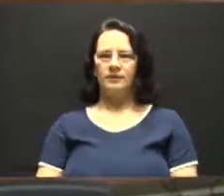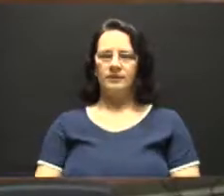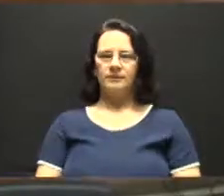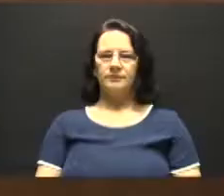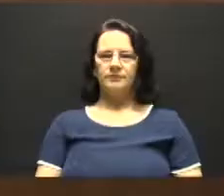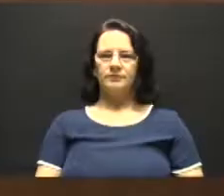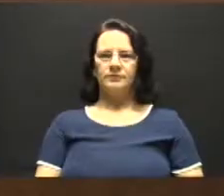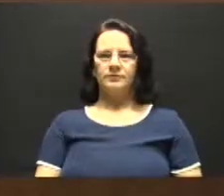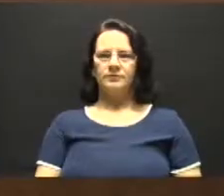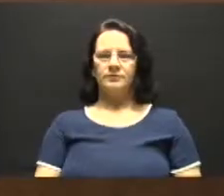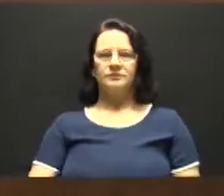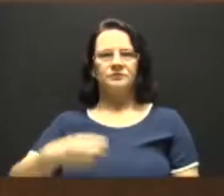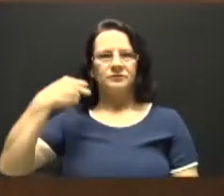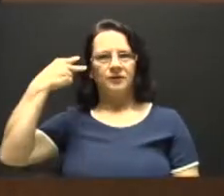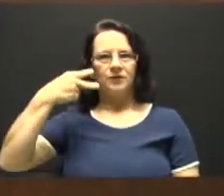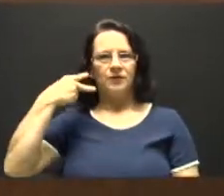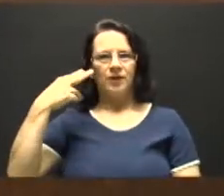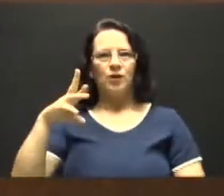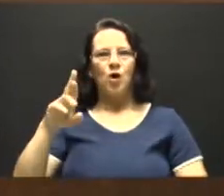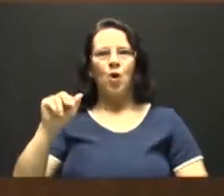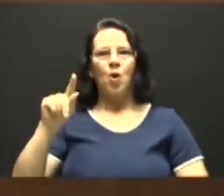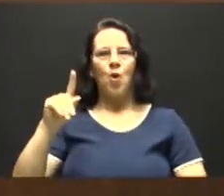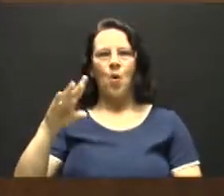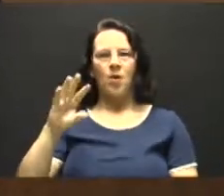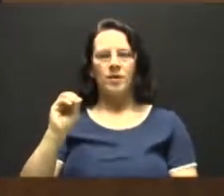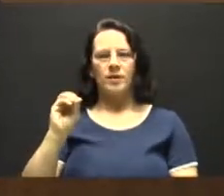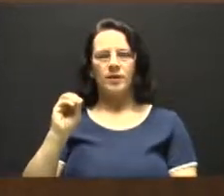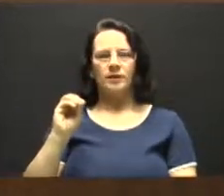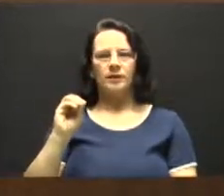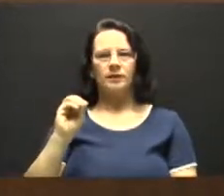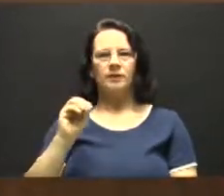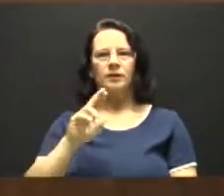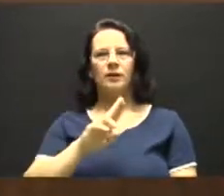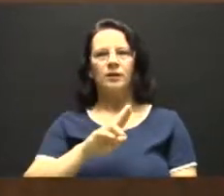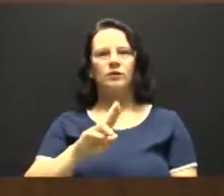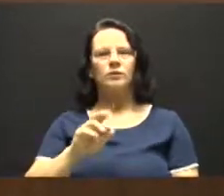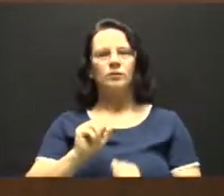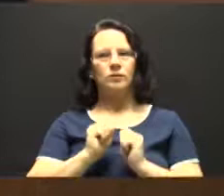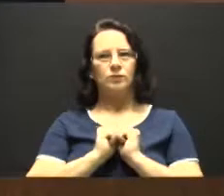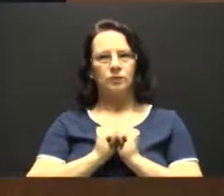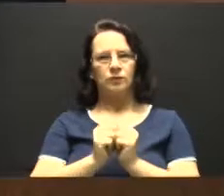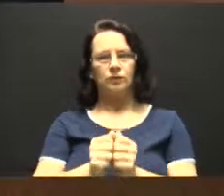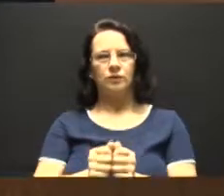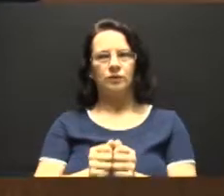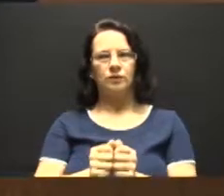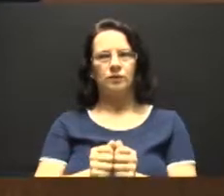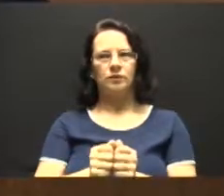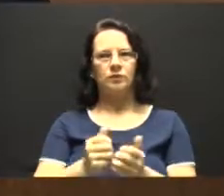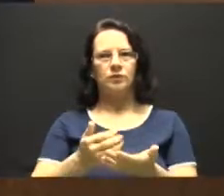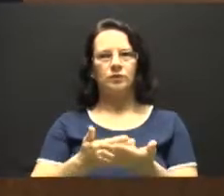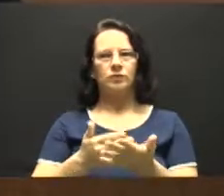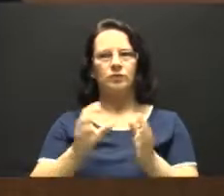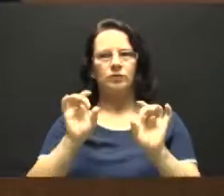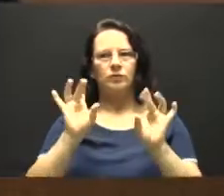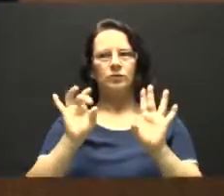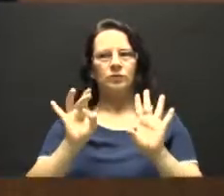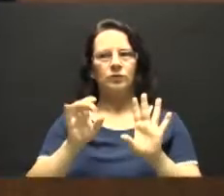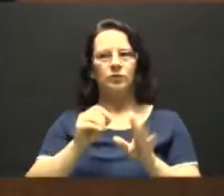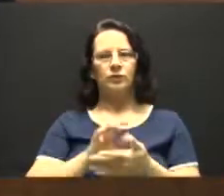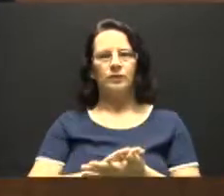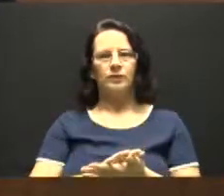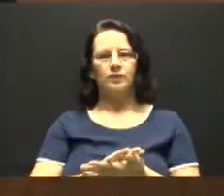da palavra ao vereador rodrigo alemão para que em nome deste poder proceder a saudação orador oficial